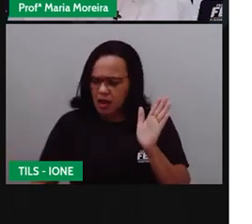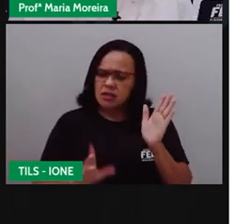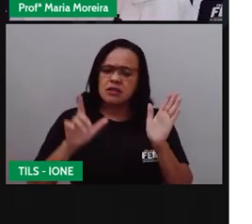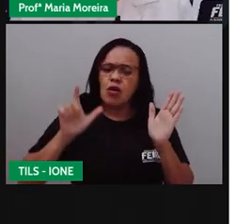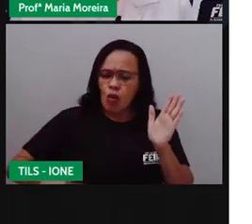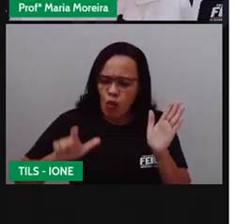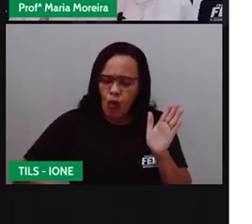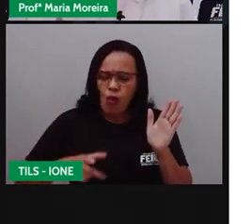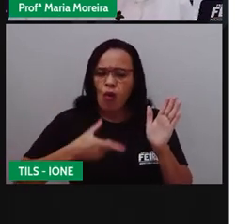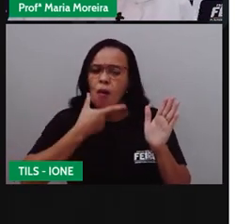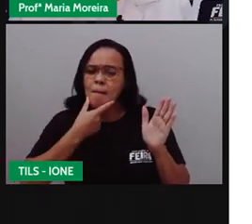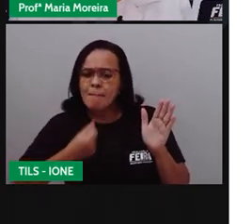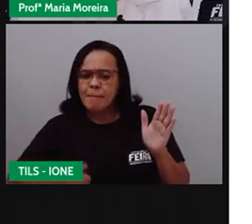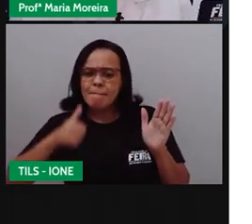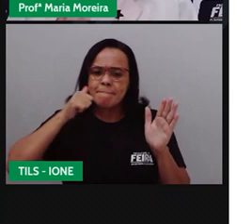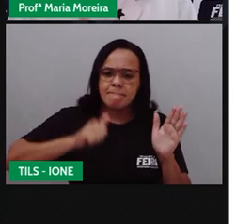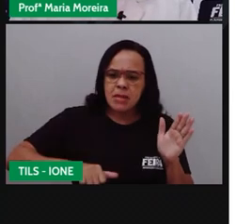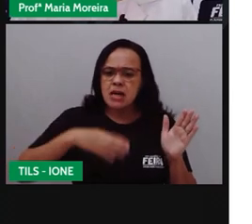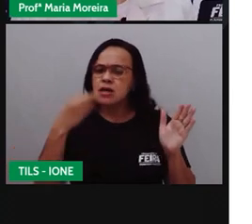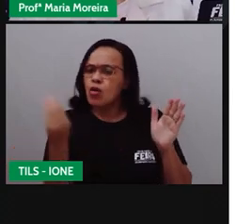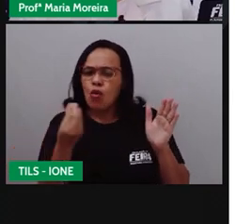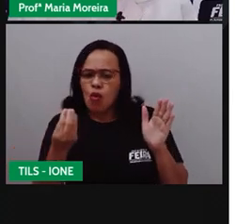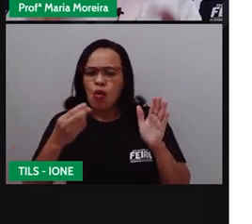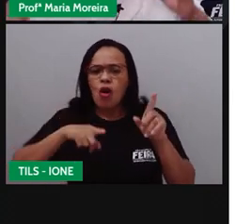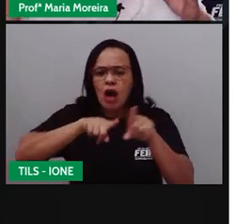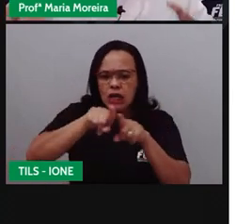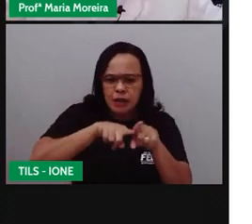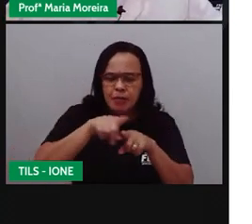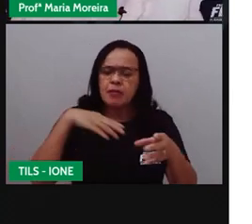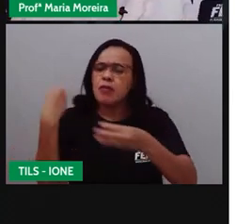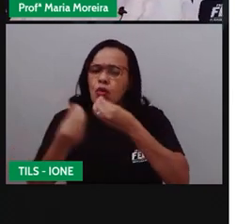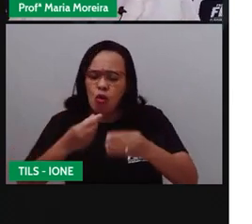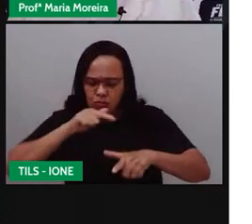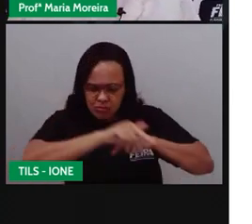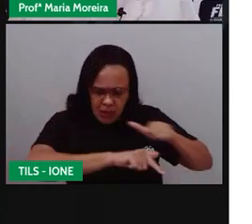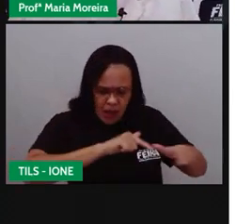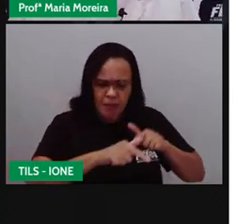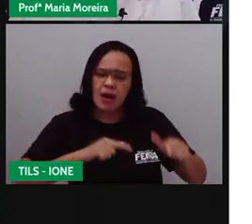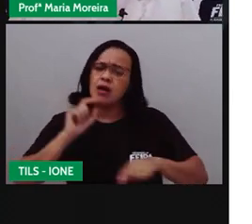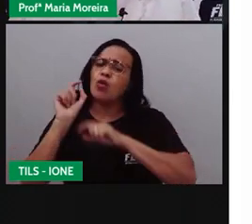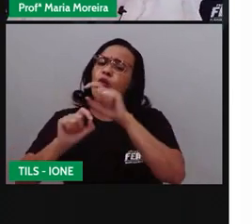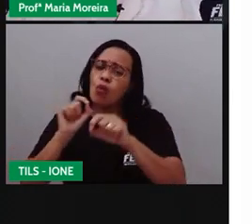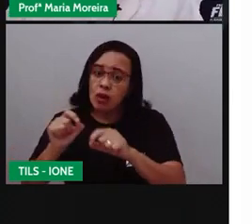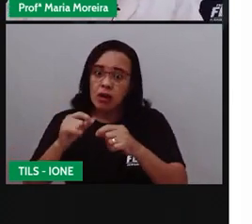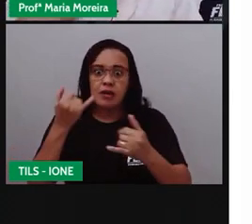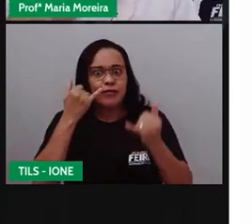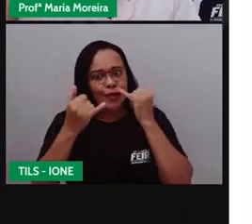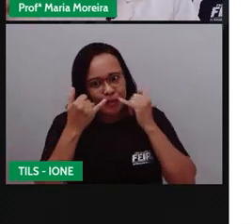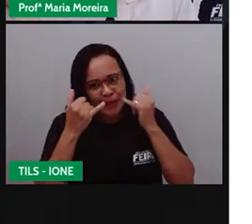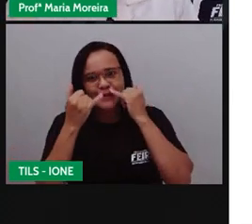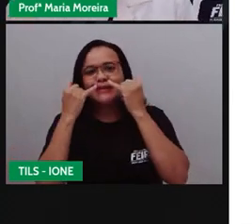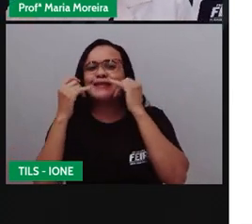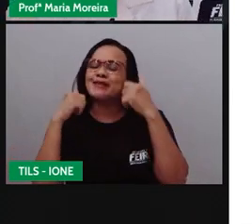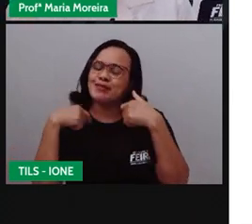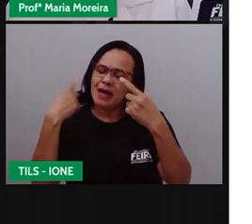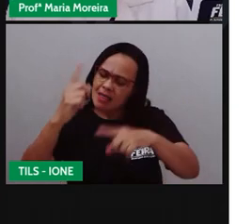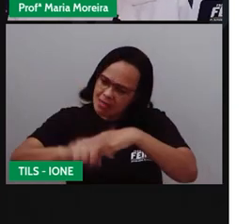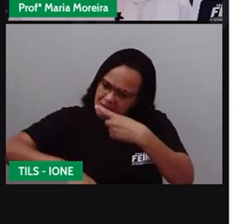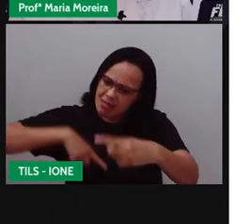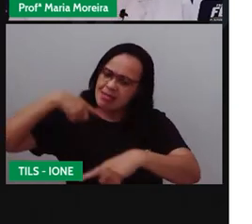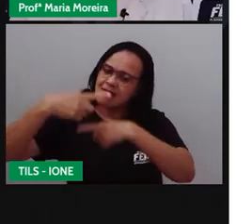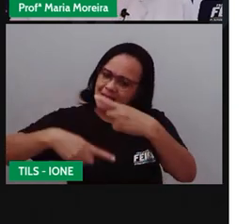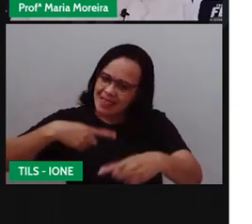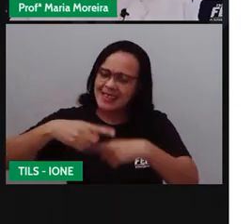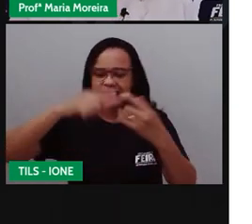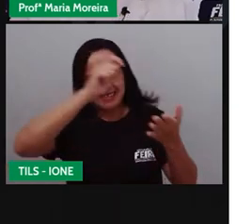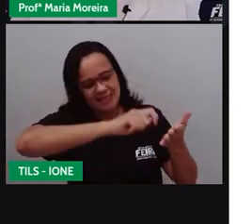os pais, quem são os irmãos, com quem ele trabalha, onde ele estudou. E aí eu vou trazendo essas informações para depois eu